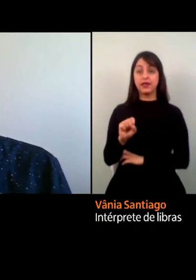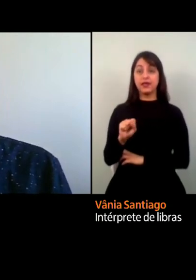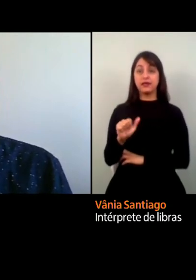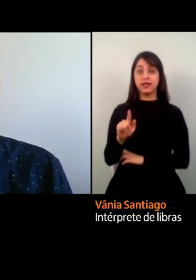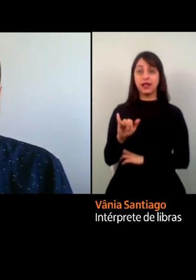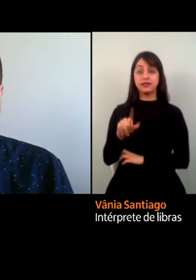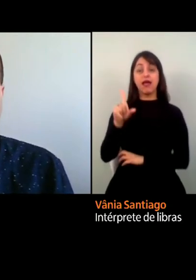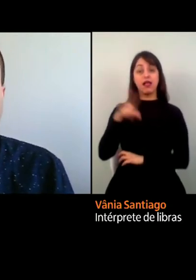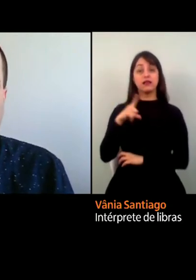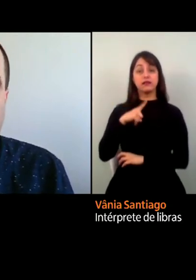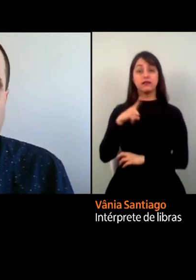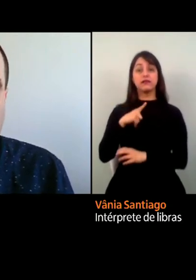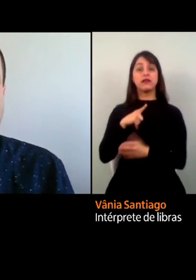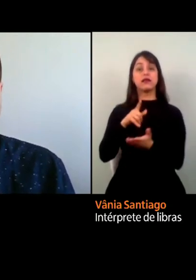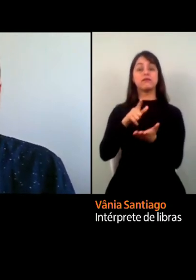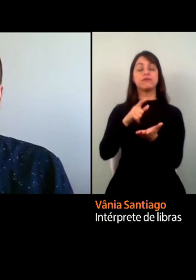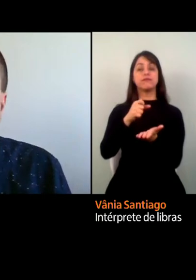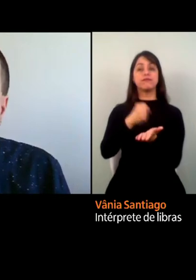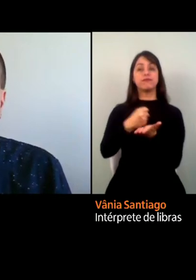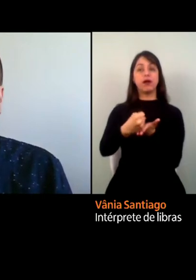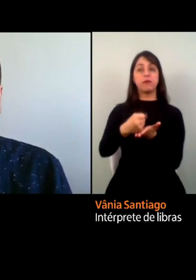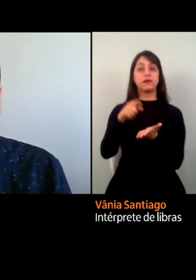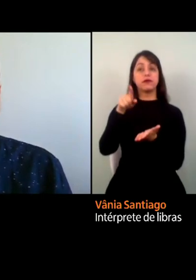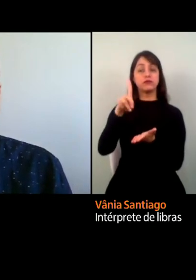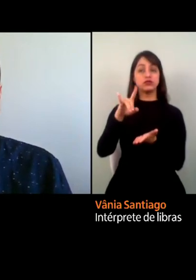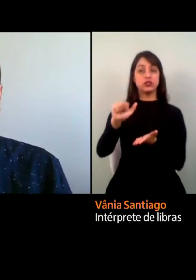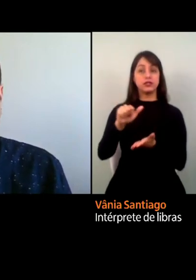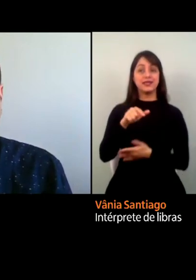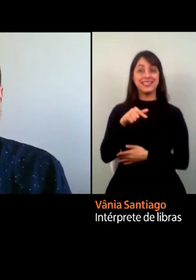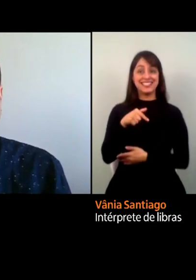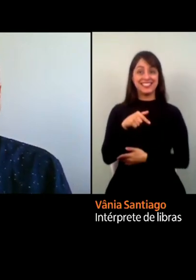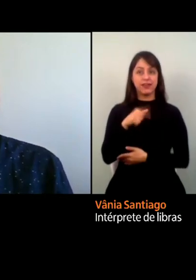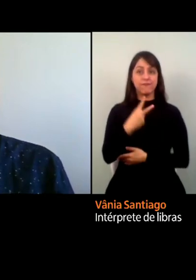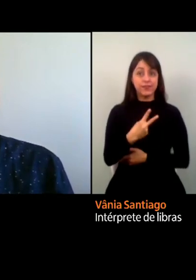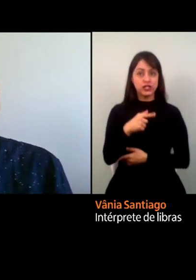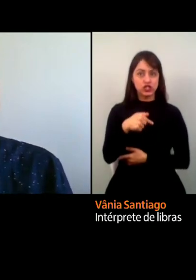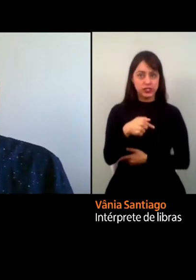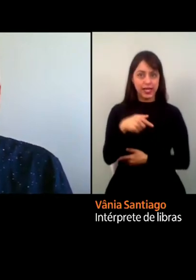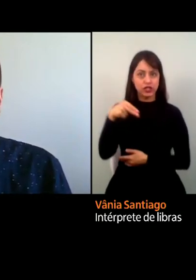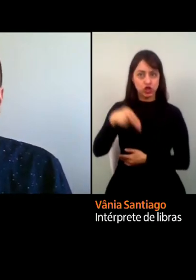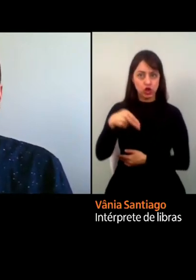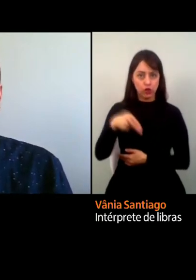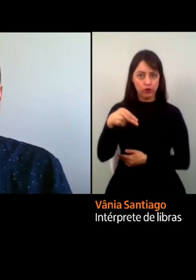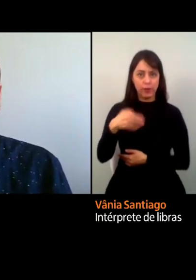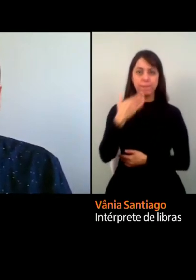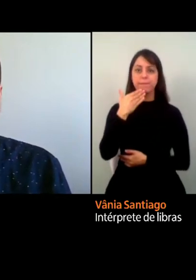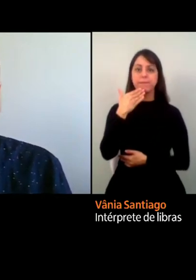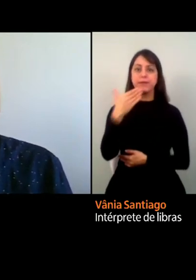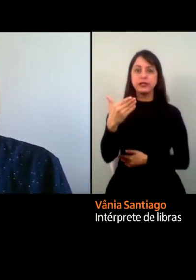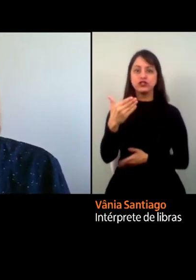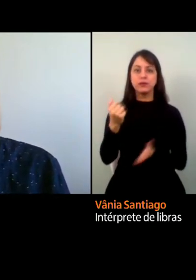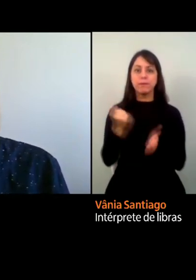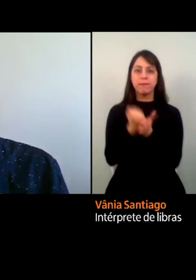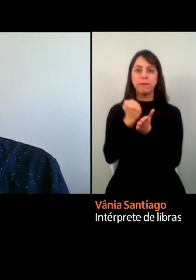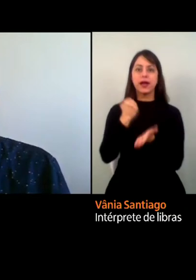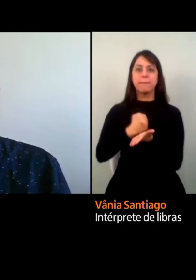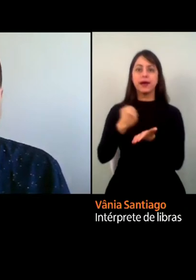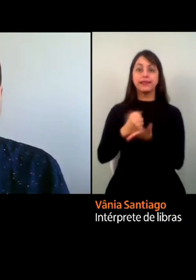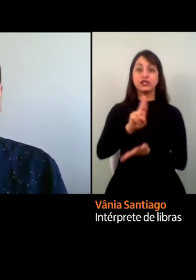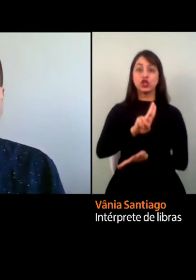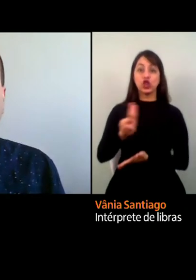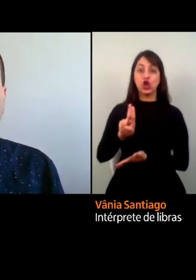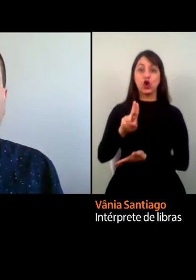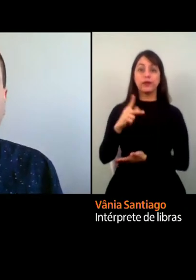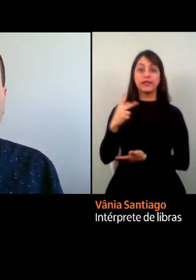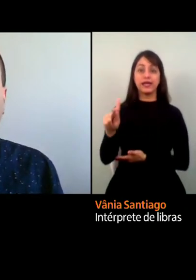de 1897, junto a um pedido de patente, possa ter sido filmado por ele mesmo,